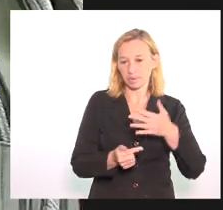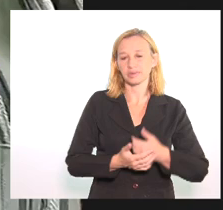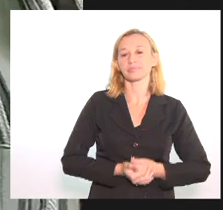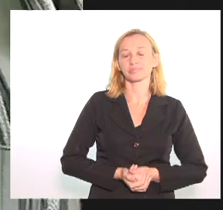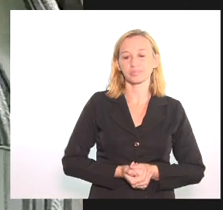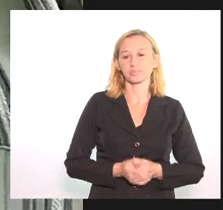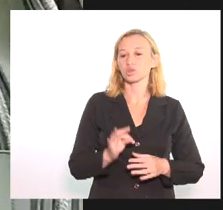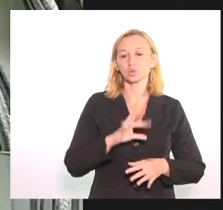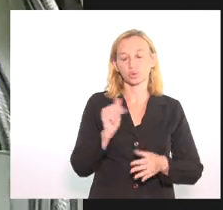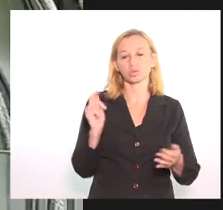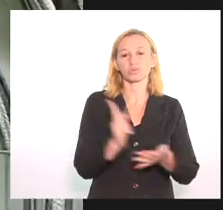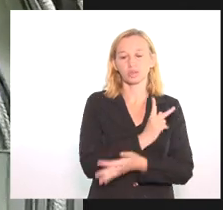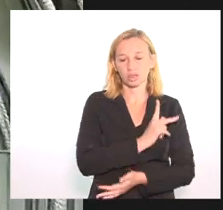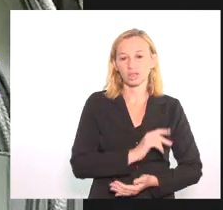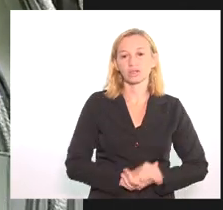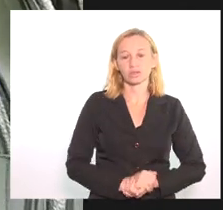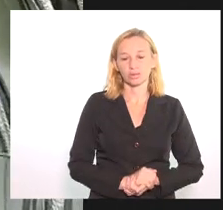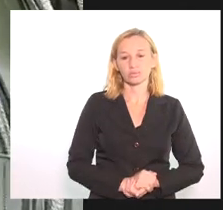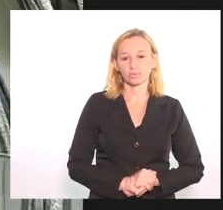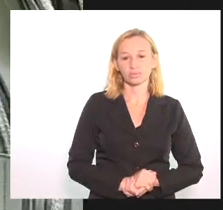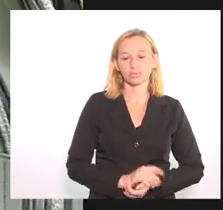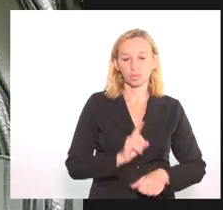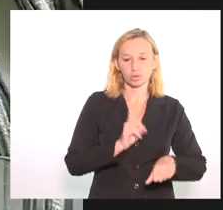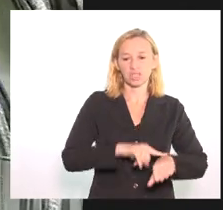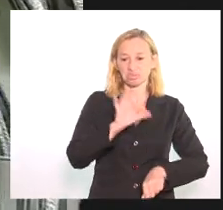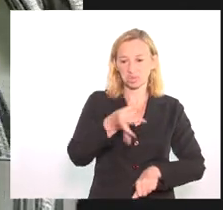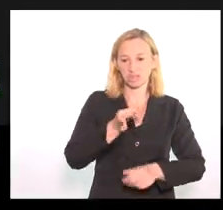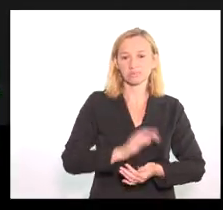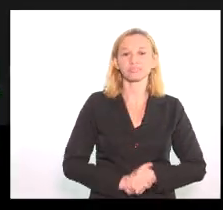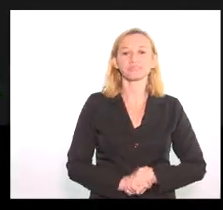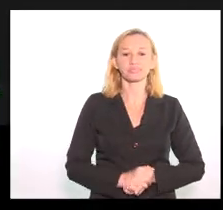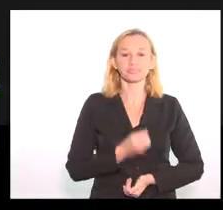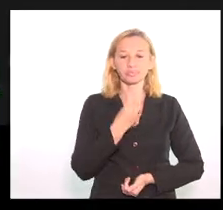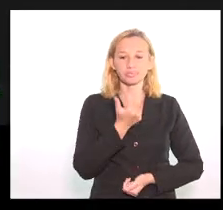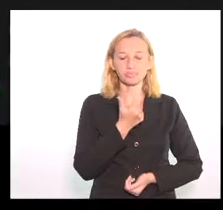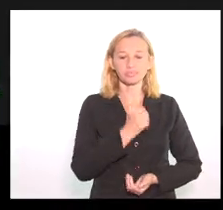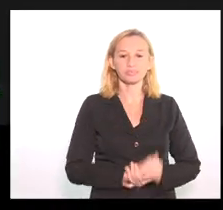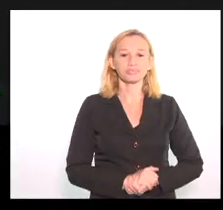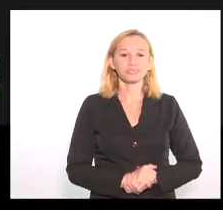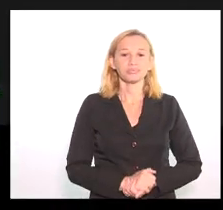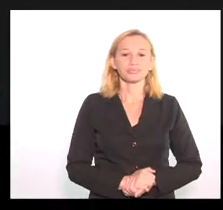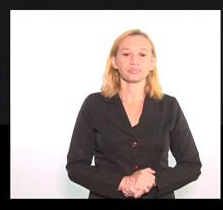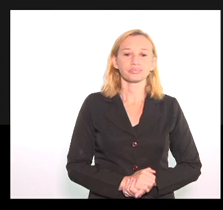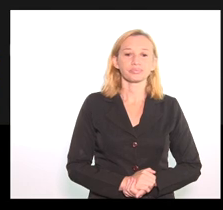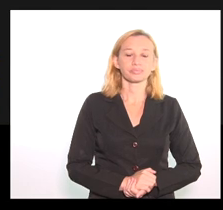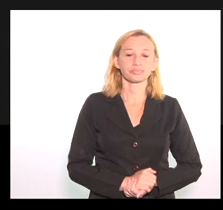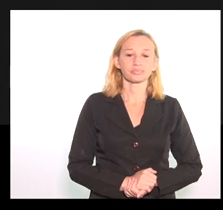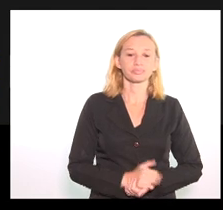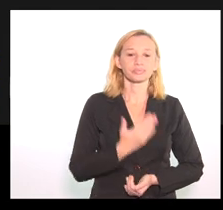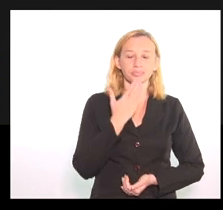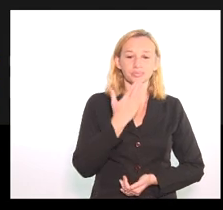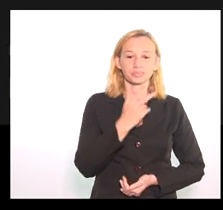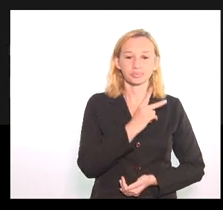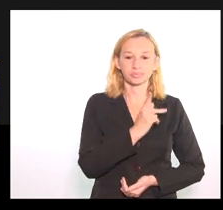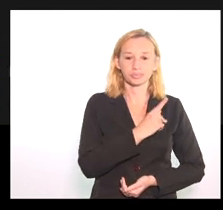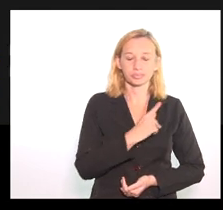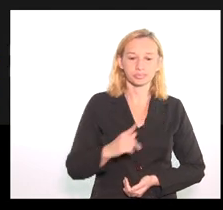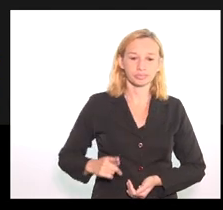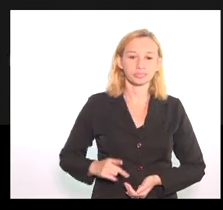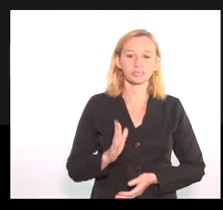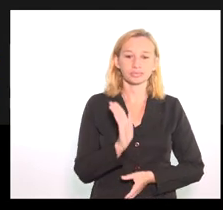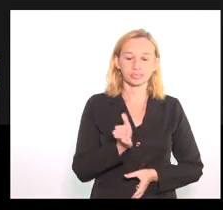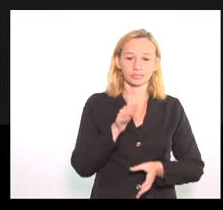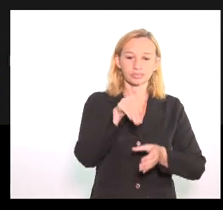do que aconteceu. Com certeza esse tempo é suficiente. Bom, estamos requisitando ao presidente, que já botou à